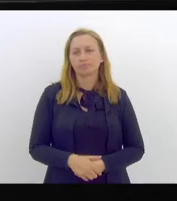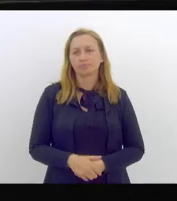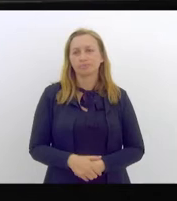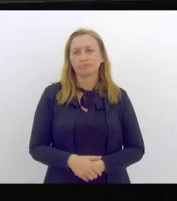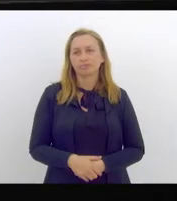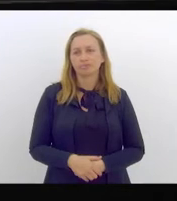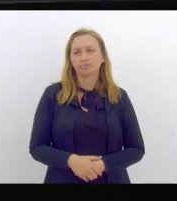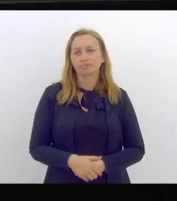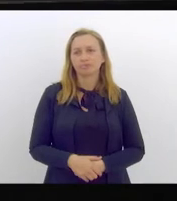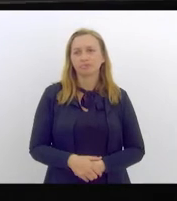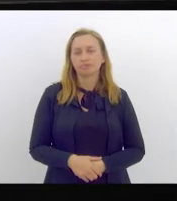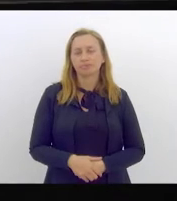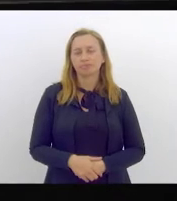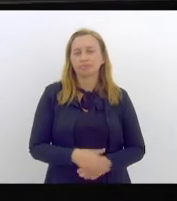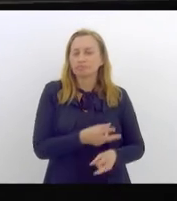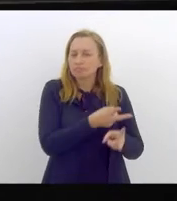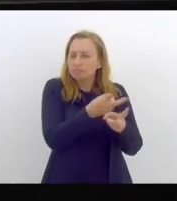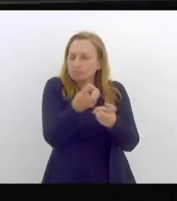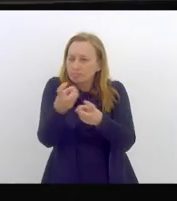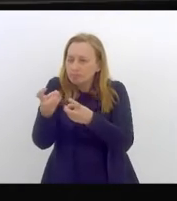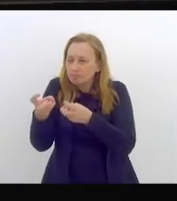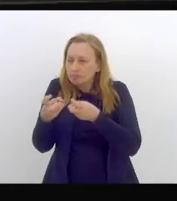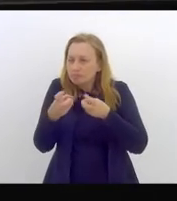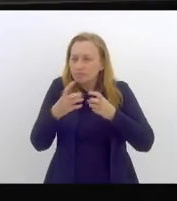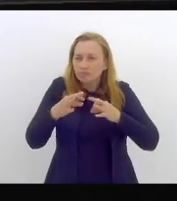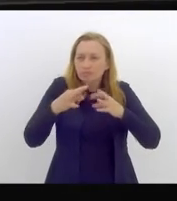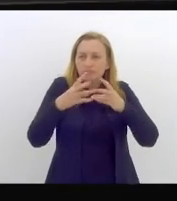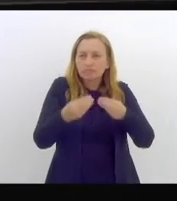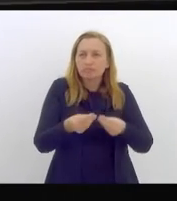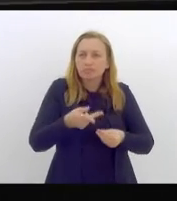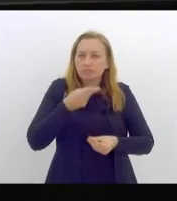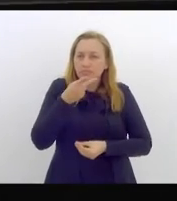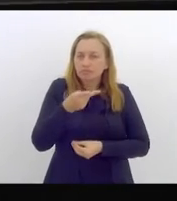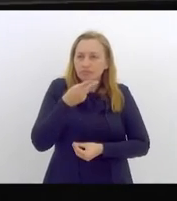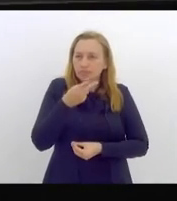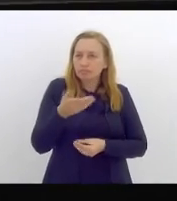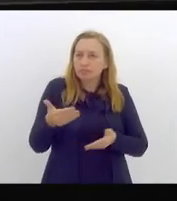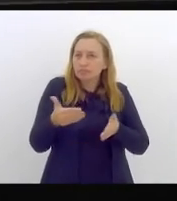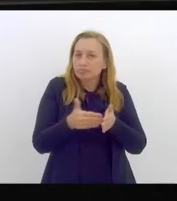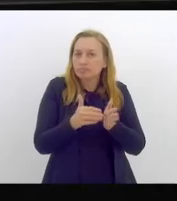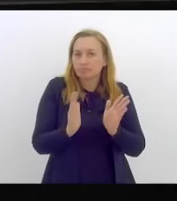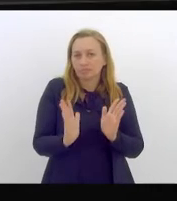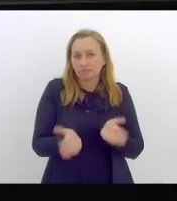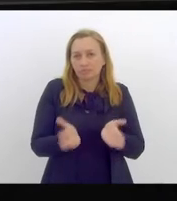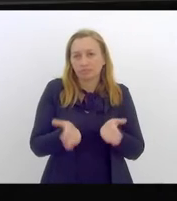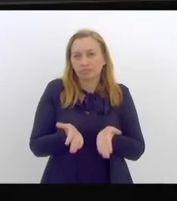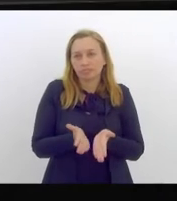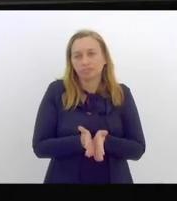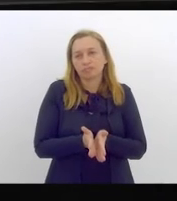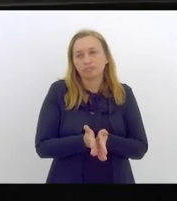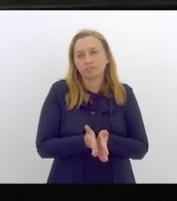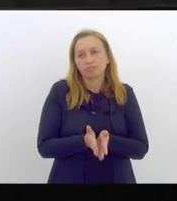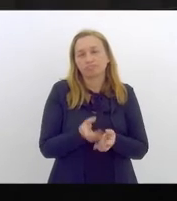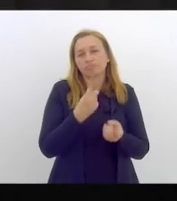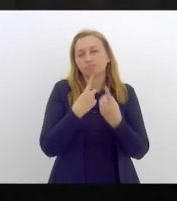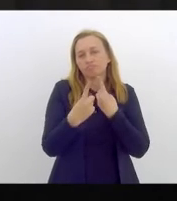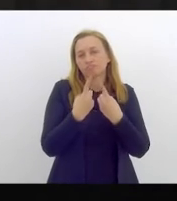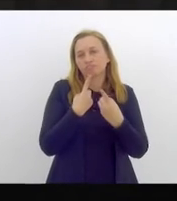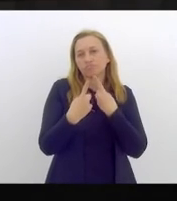Eu ouvi atentamente todas as intervenções feitas até o momento na